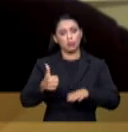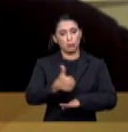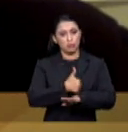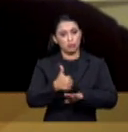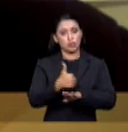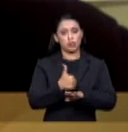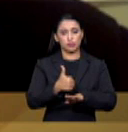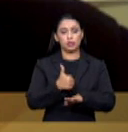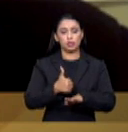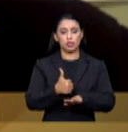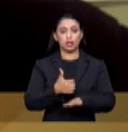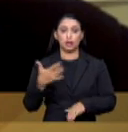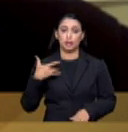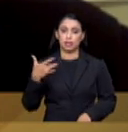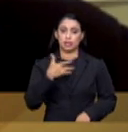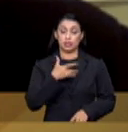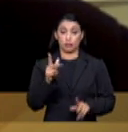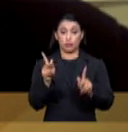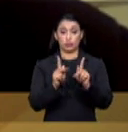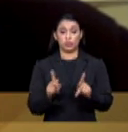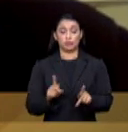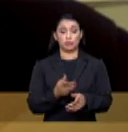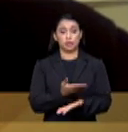produção. Muita saúde e paz a todos.